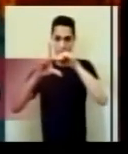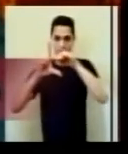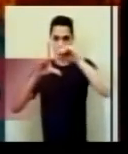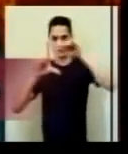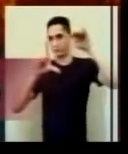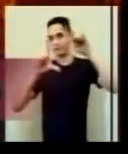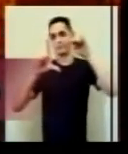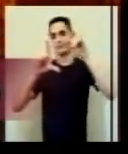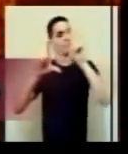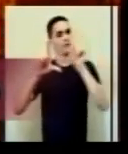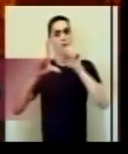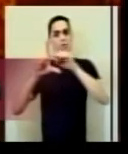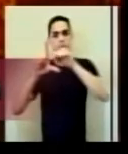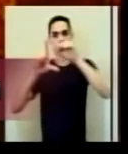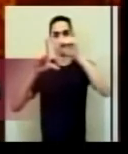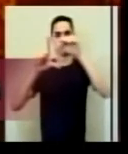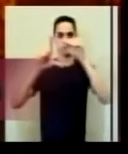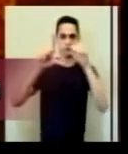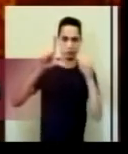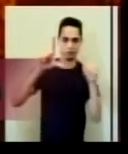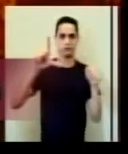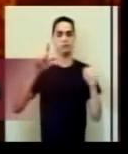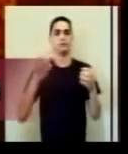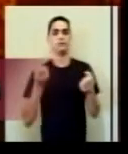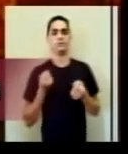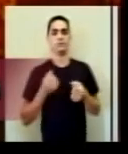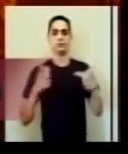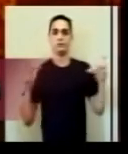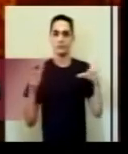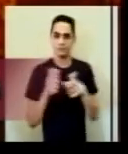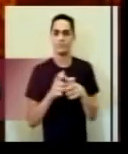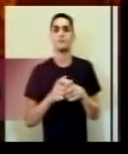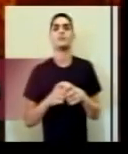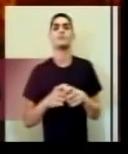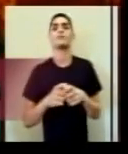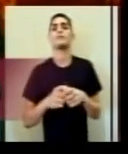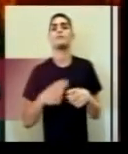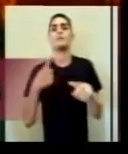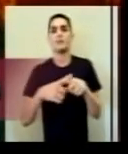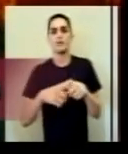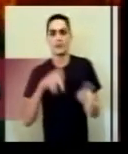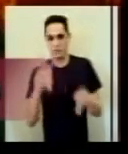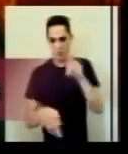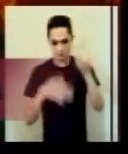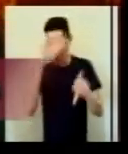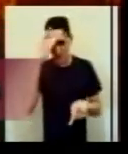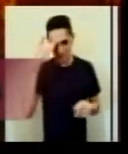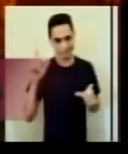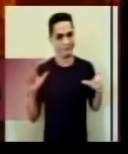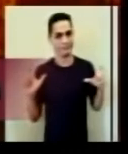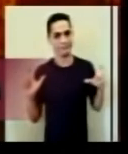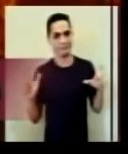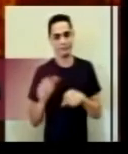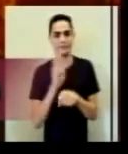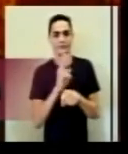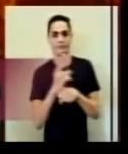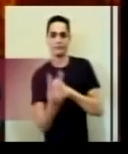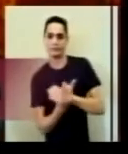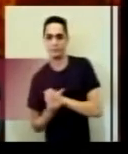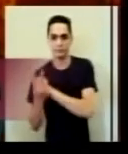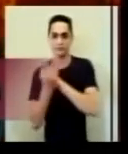projeto. É achatamento da curva, aonde a população vai se imunizando